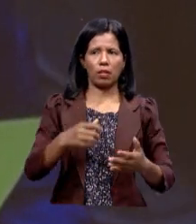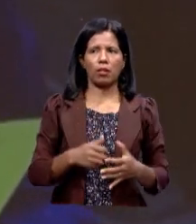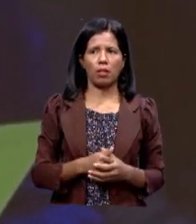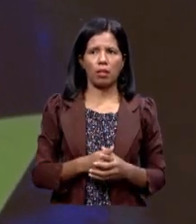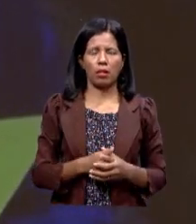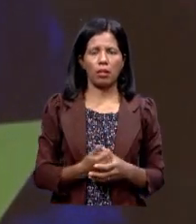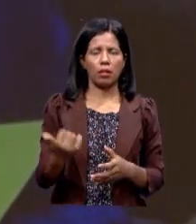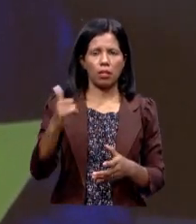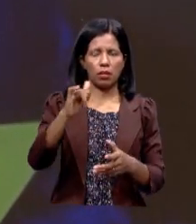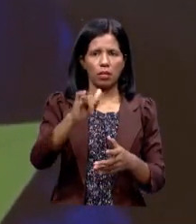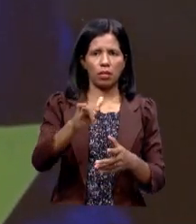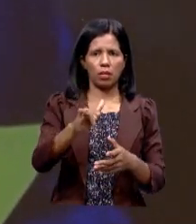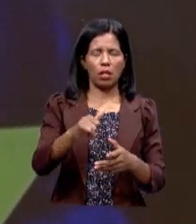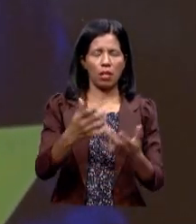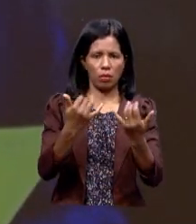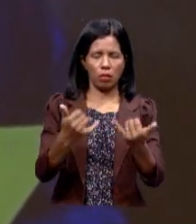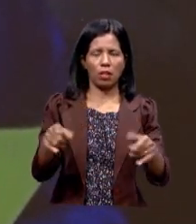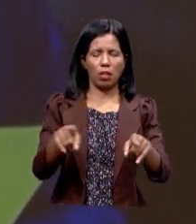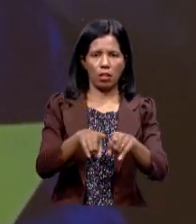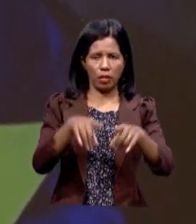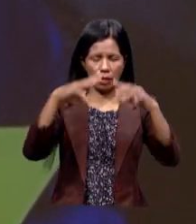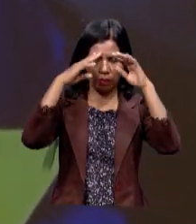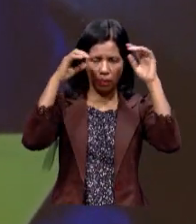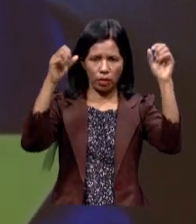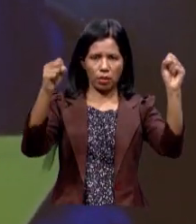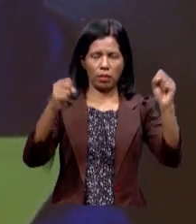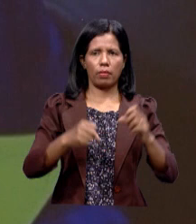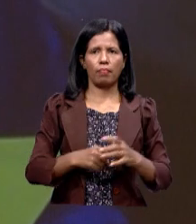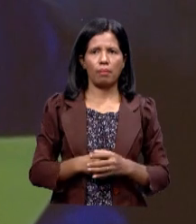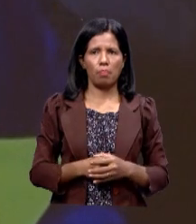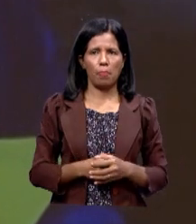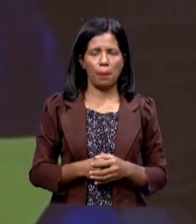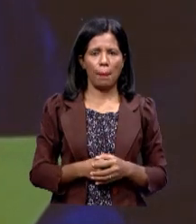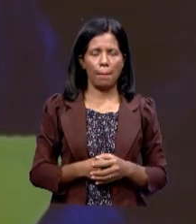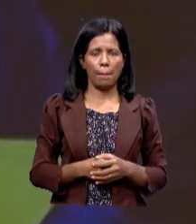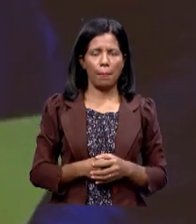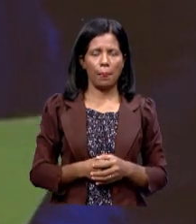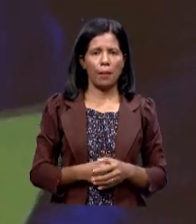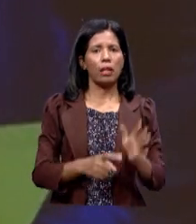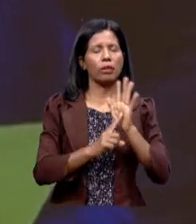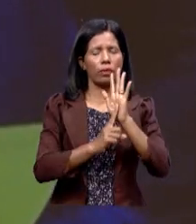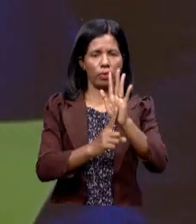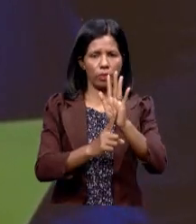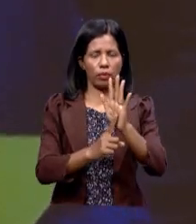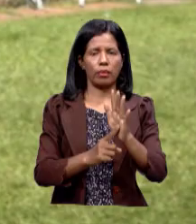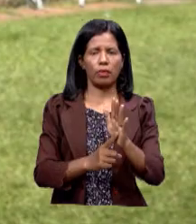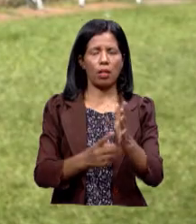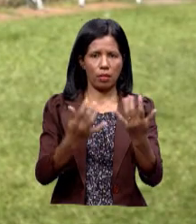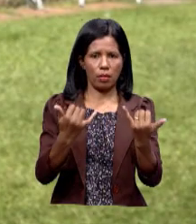nebe orsendadão hanesan presidente cessante e atu foi até nekatak